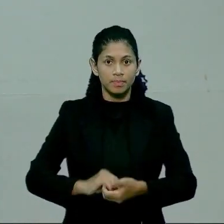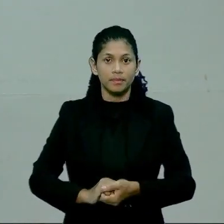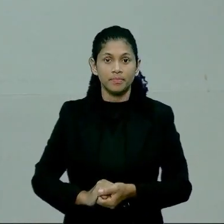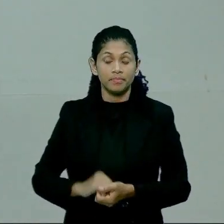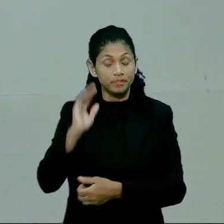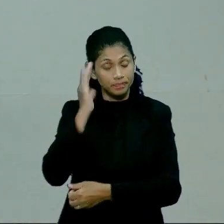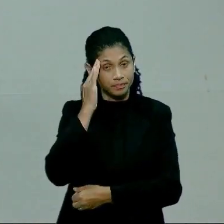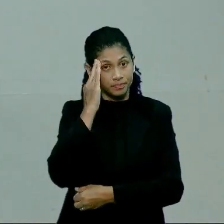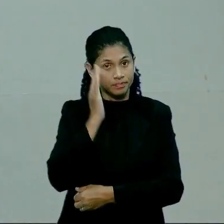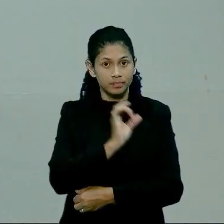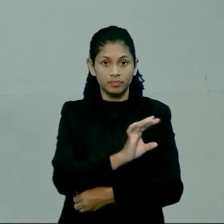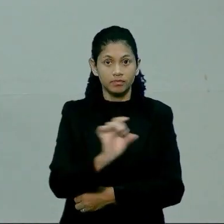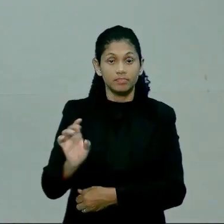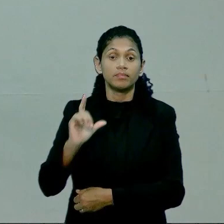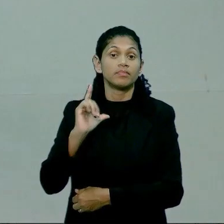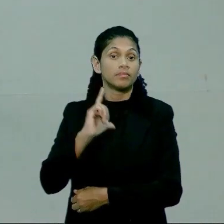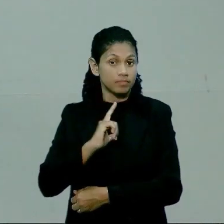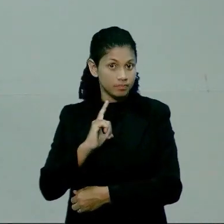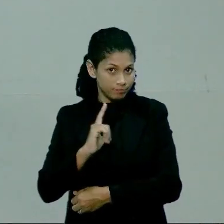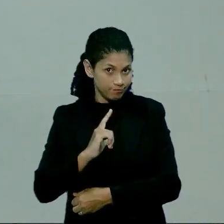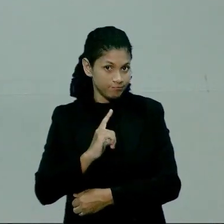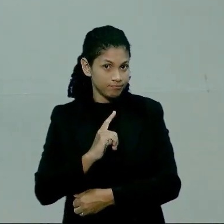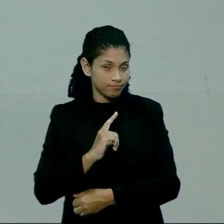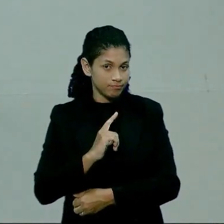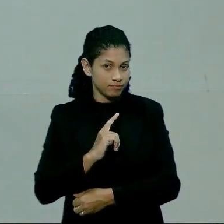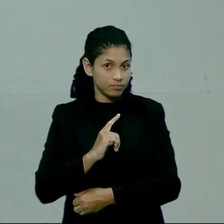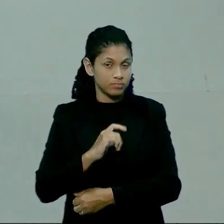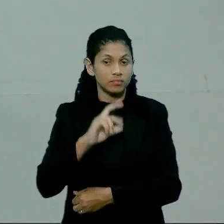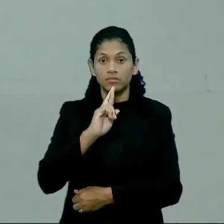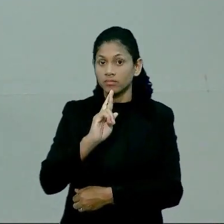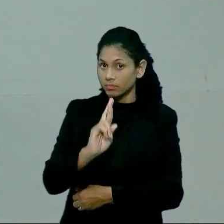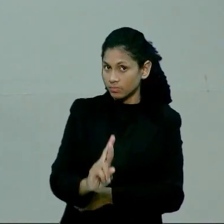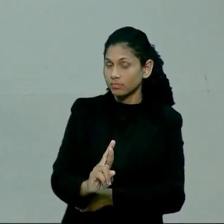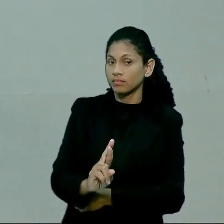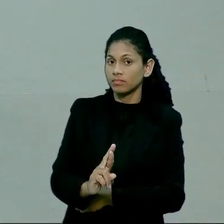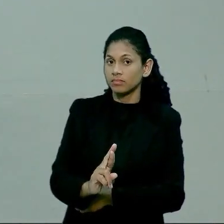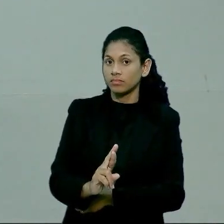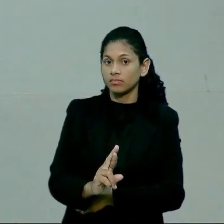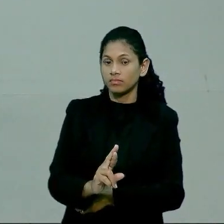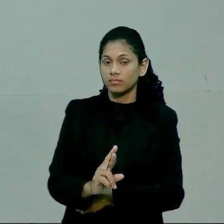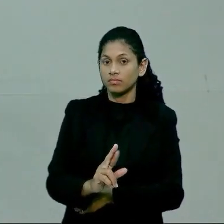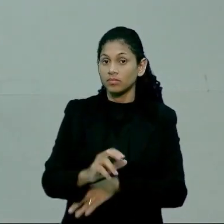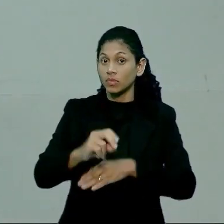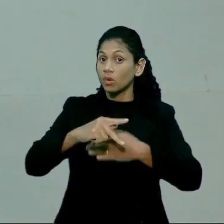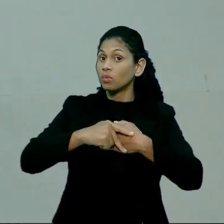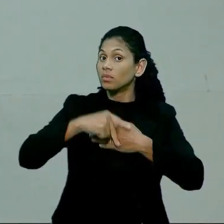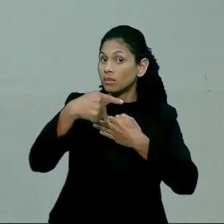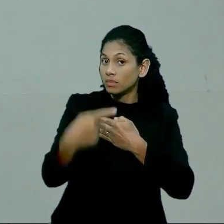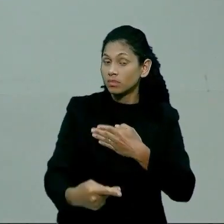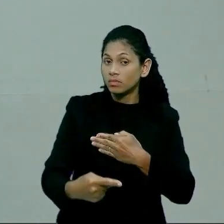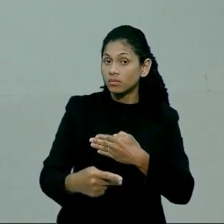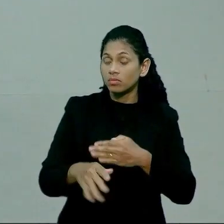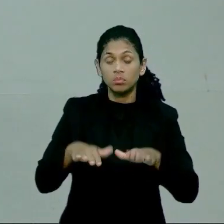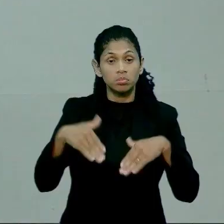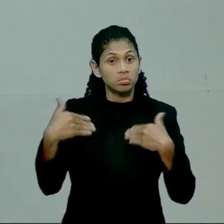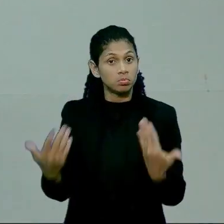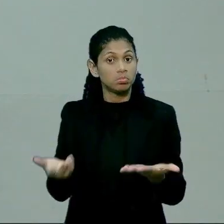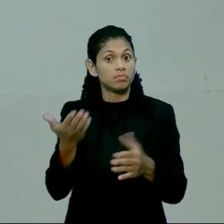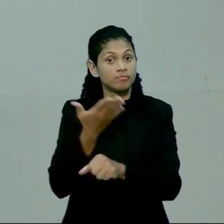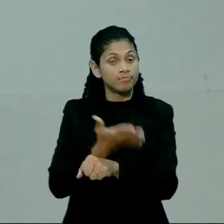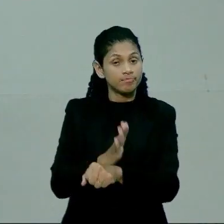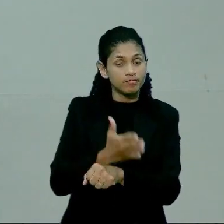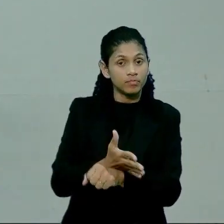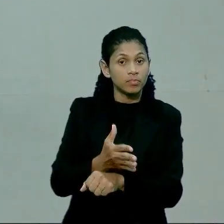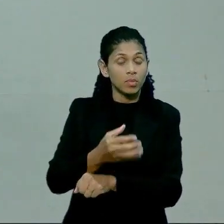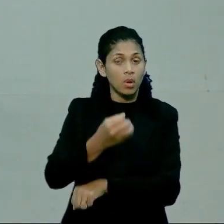vai ter uma ação, um funcionamento e um resultado, né? Uma consequência. Que tipo de prática poderia